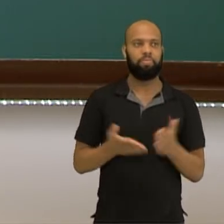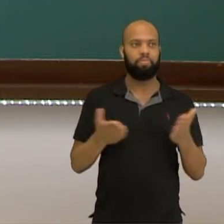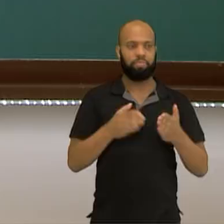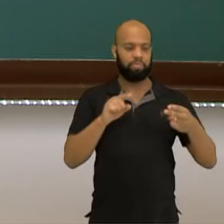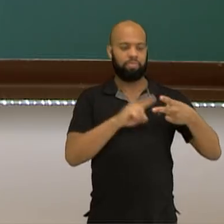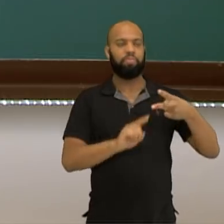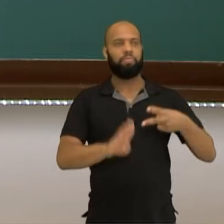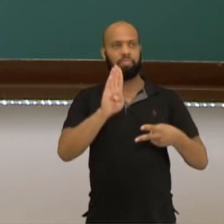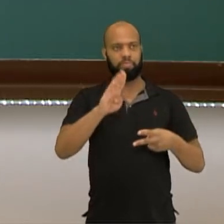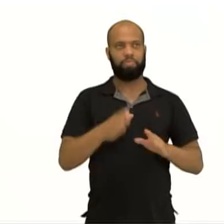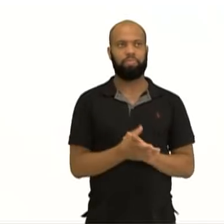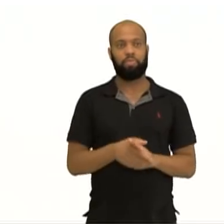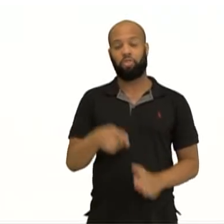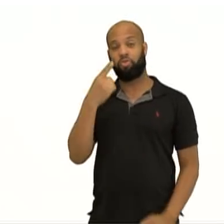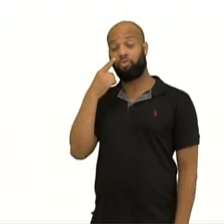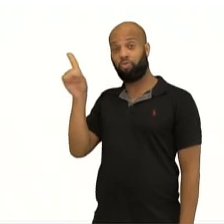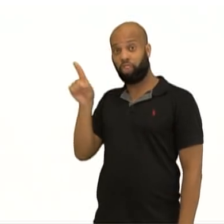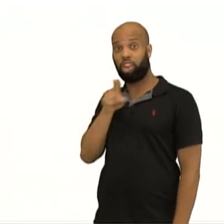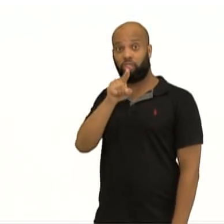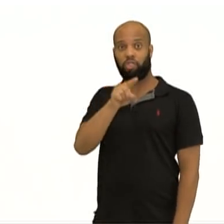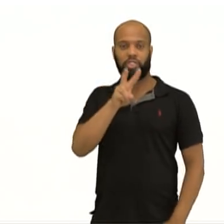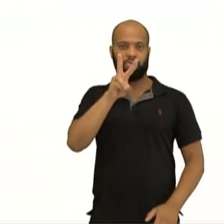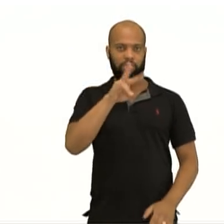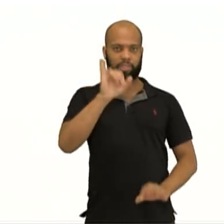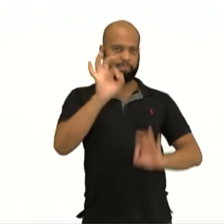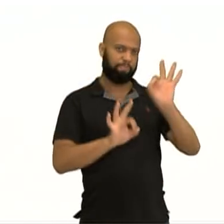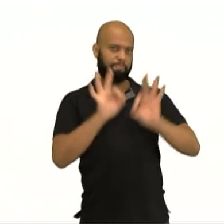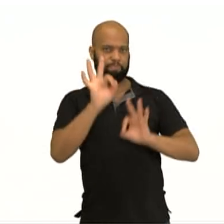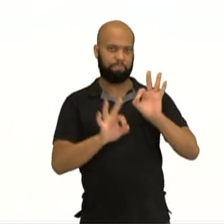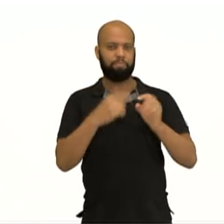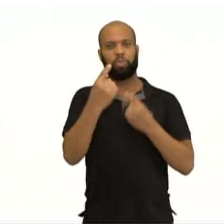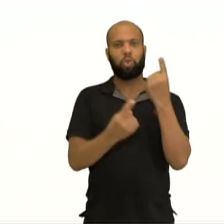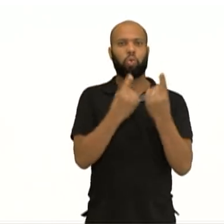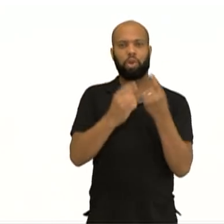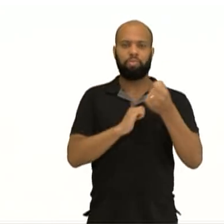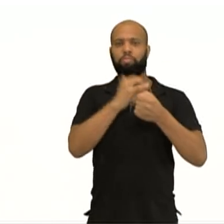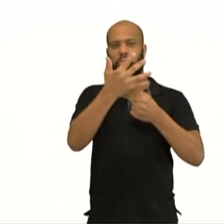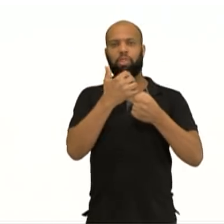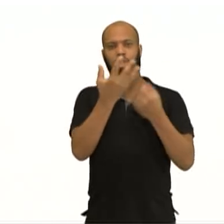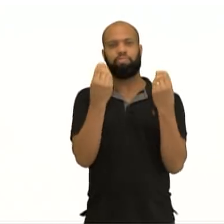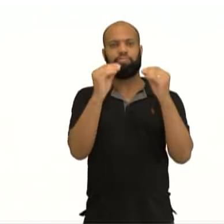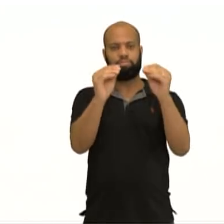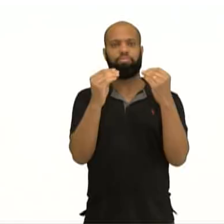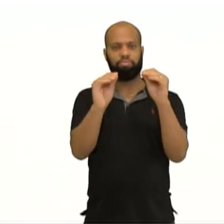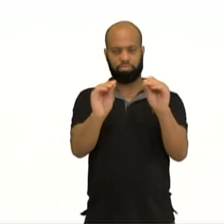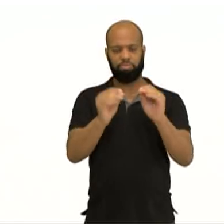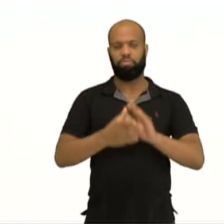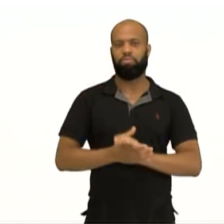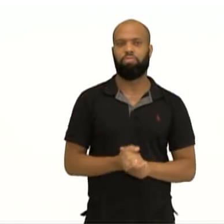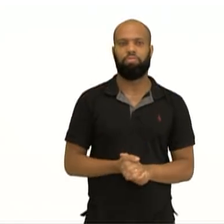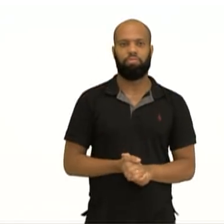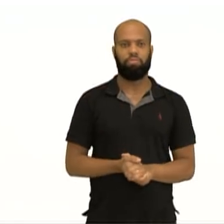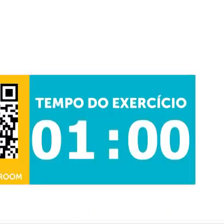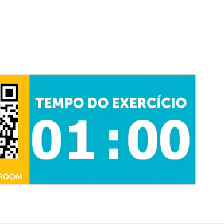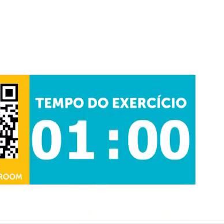B. Base 11 e expoente 2. Qual potência dá e como que a gente calcula?